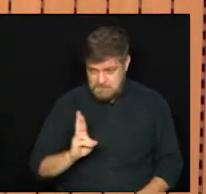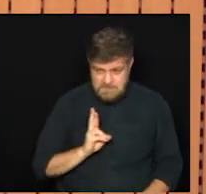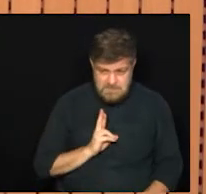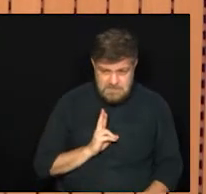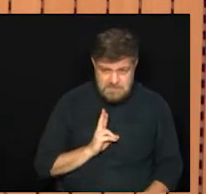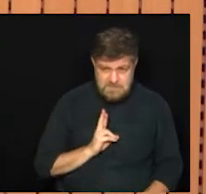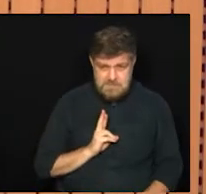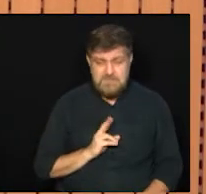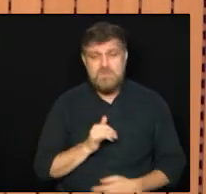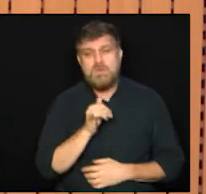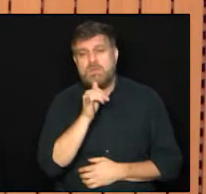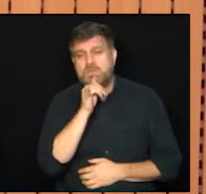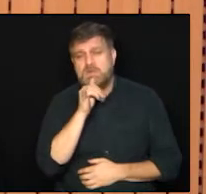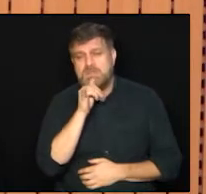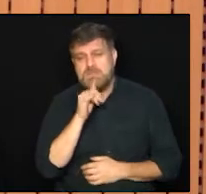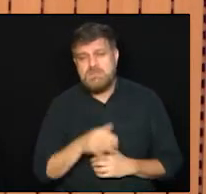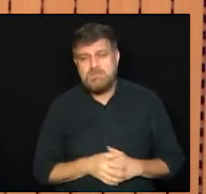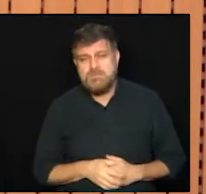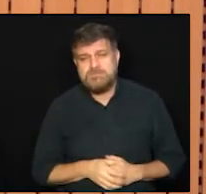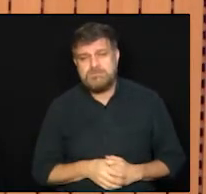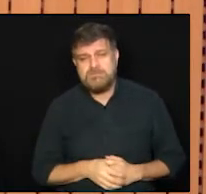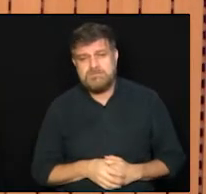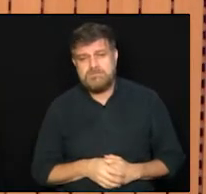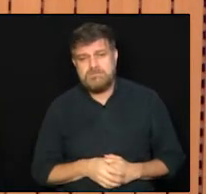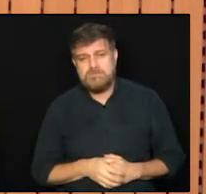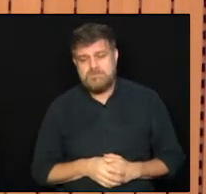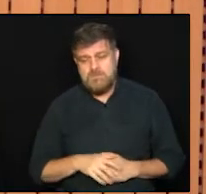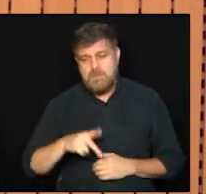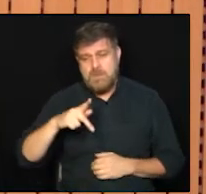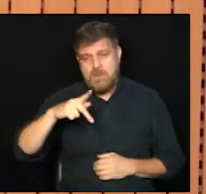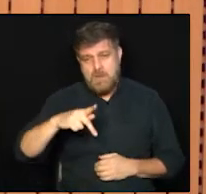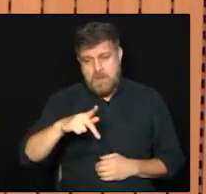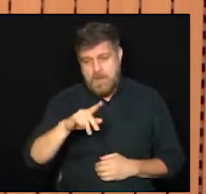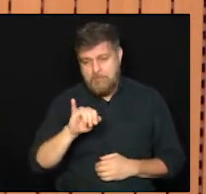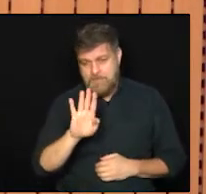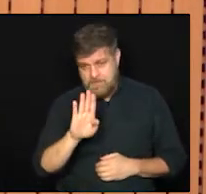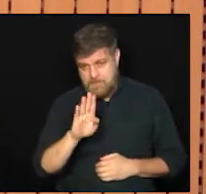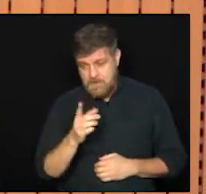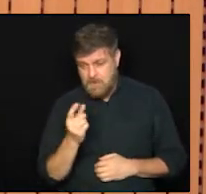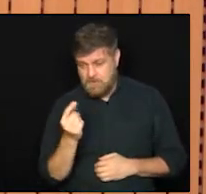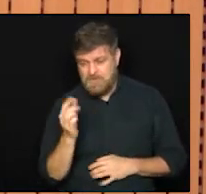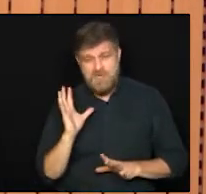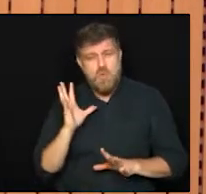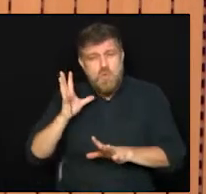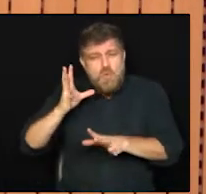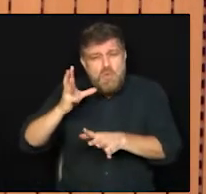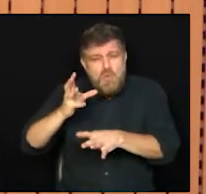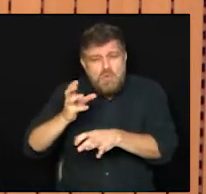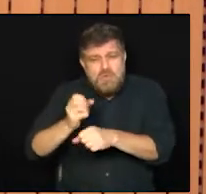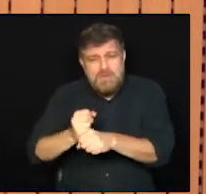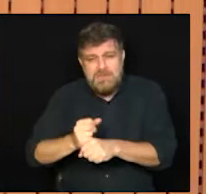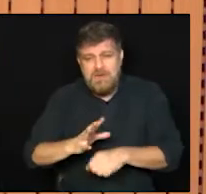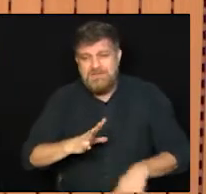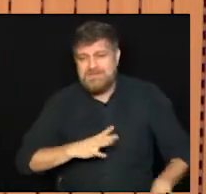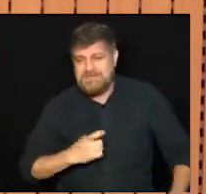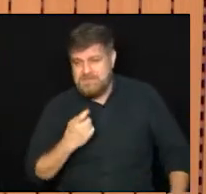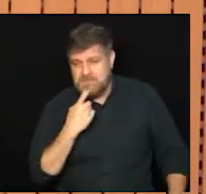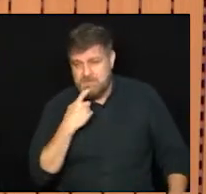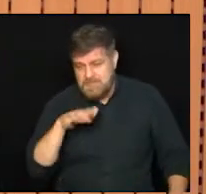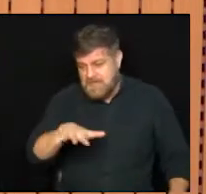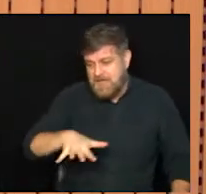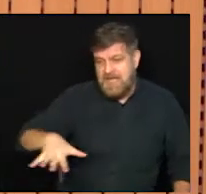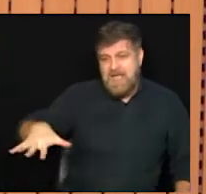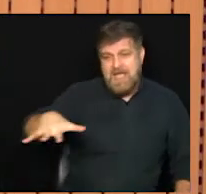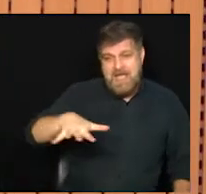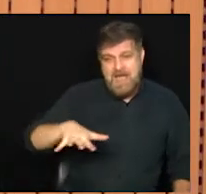por exemplo, do PIB de Campinas, o setor representa 10%,